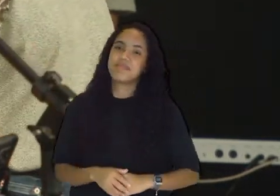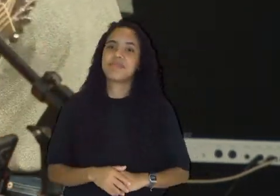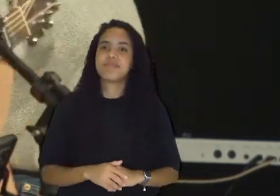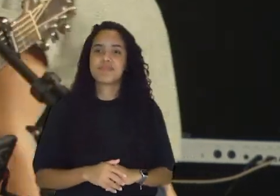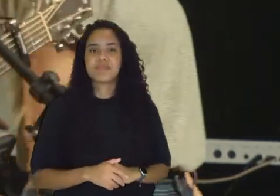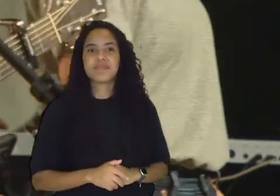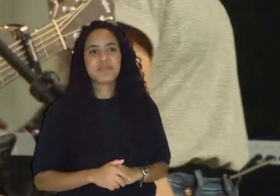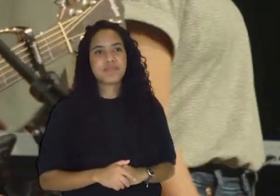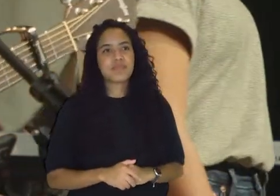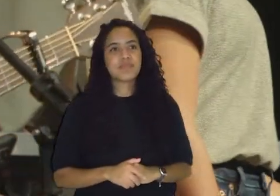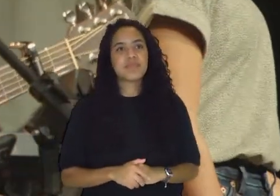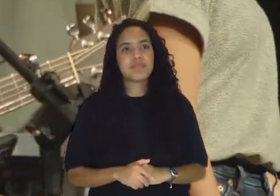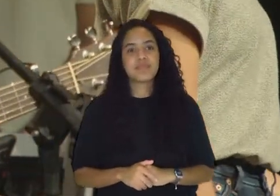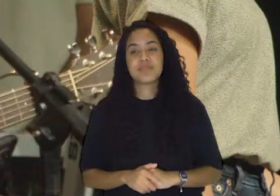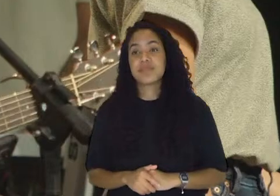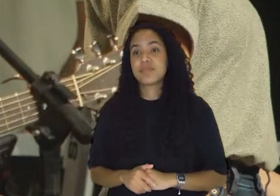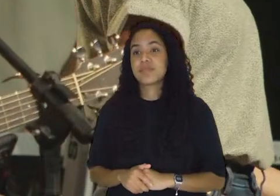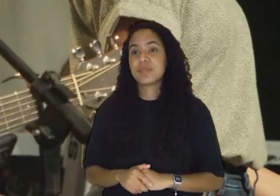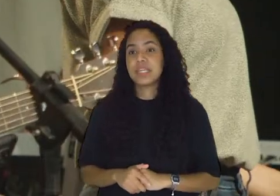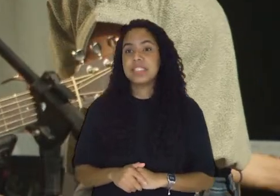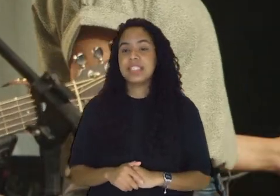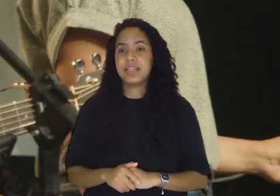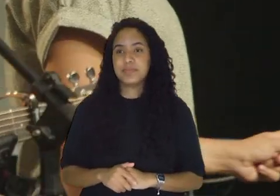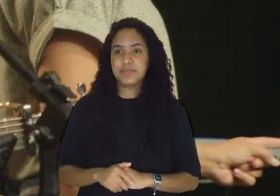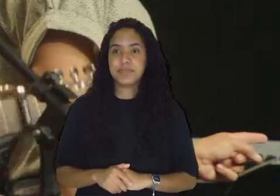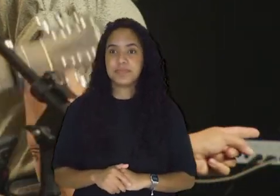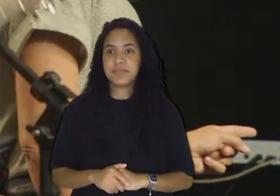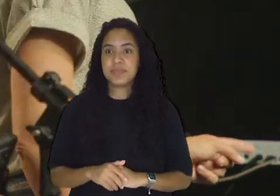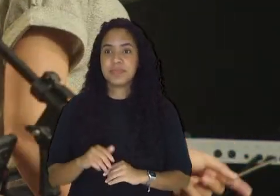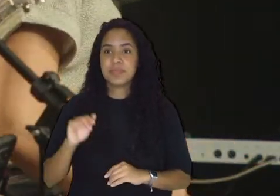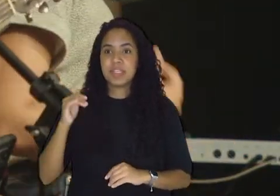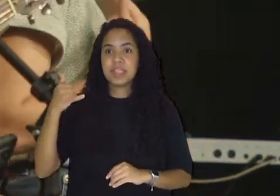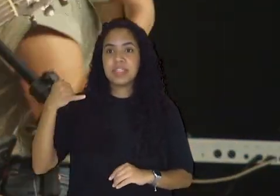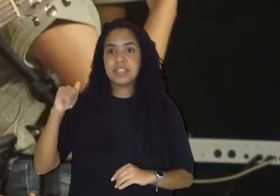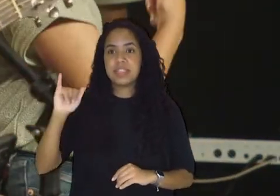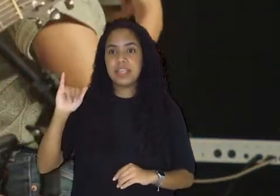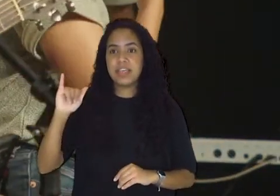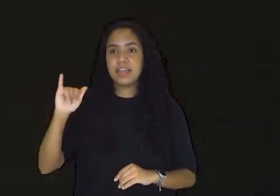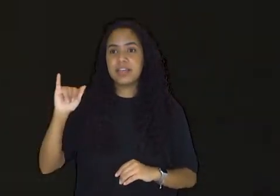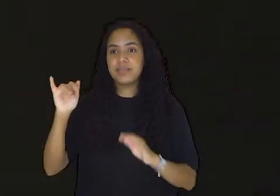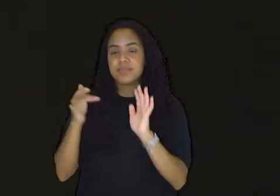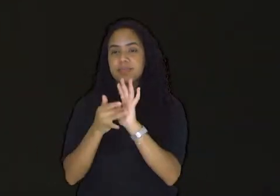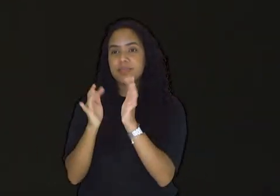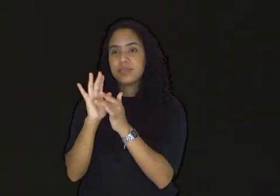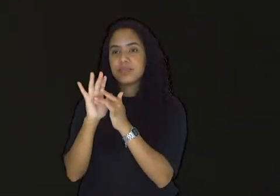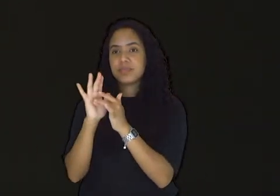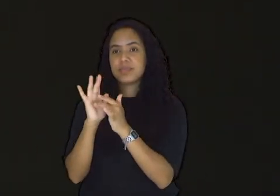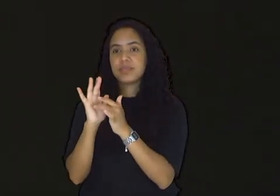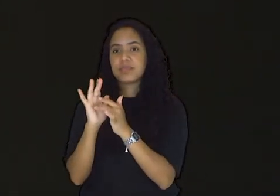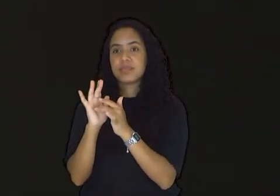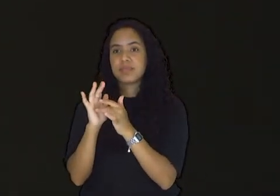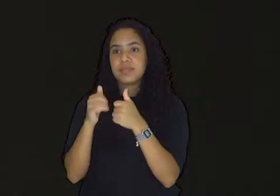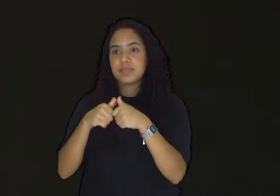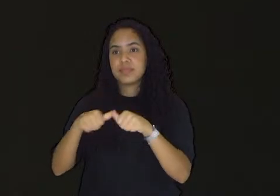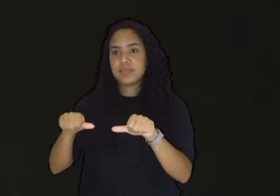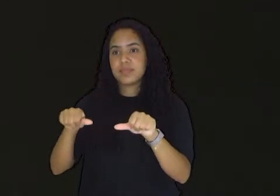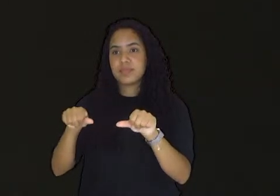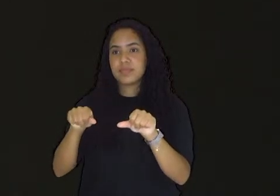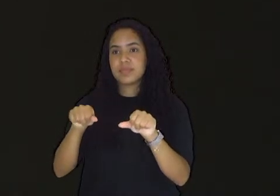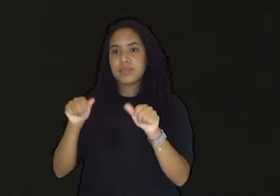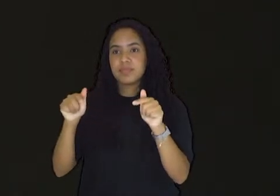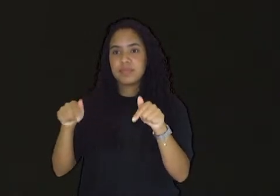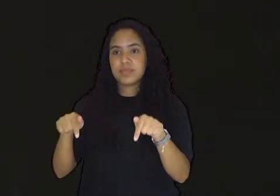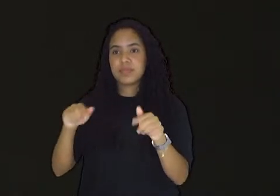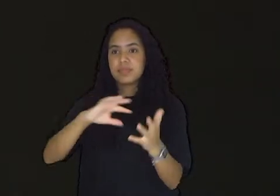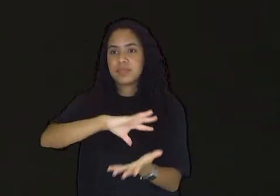é um lindo lugar. Onde os... Amém? Mas é o céu, porque o nosso Deus é a casa dele, e